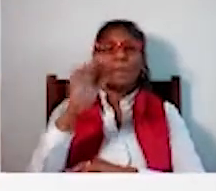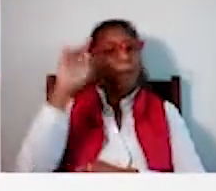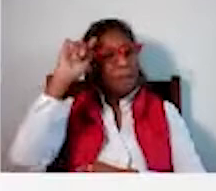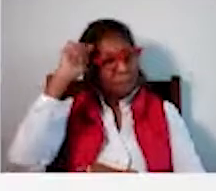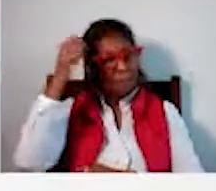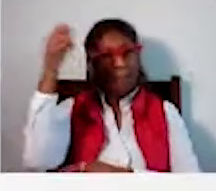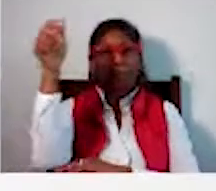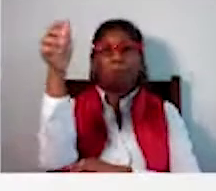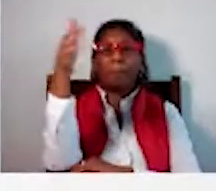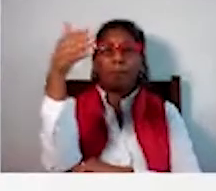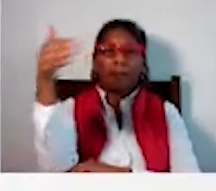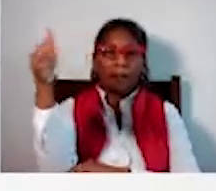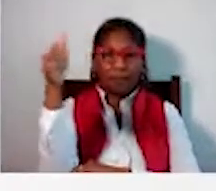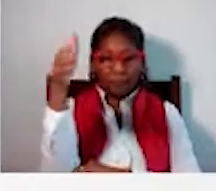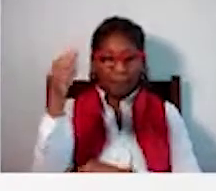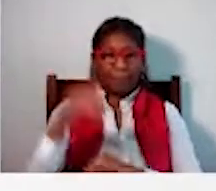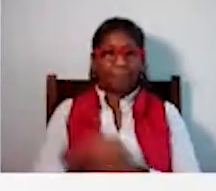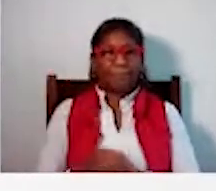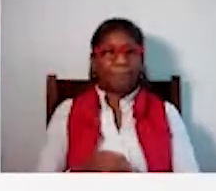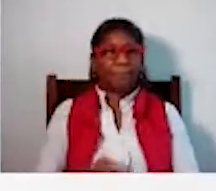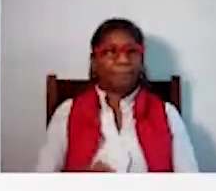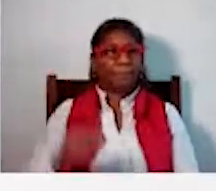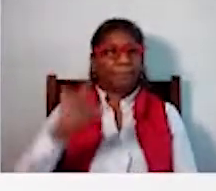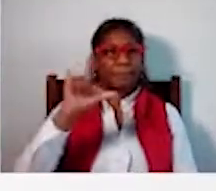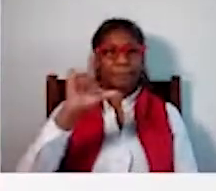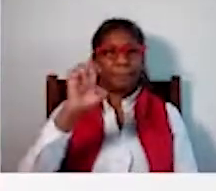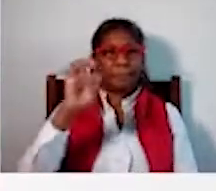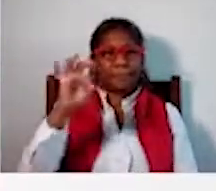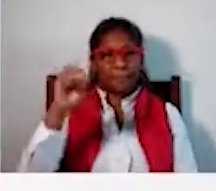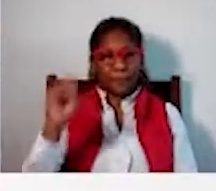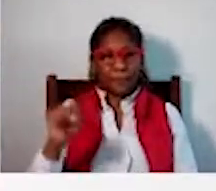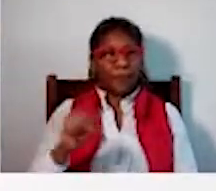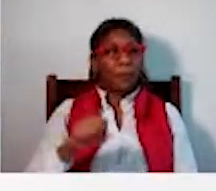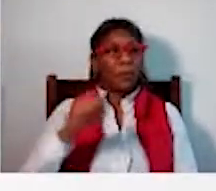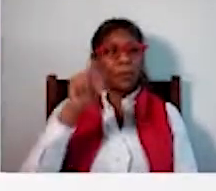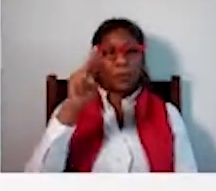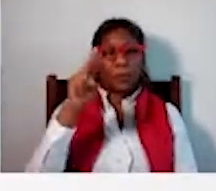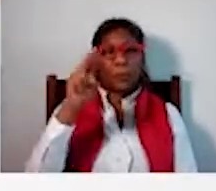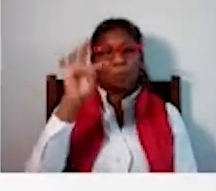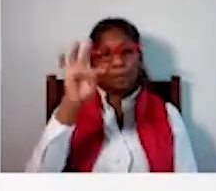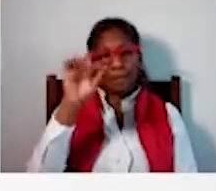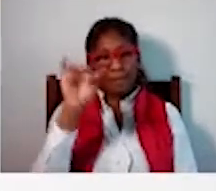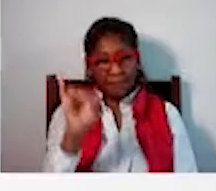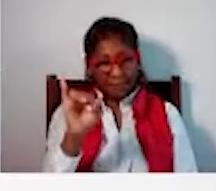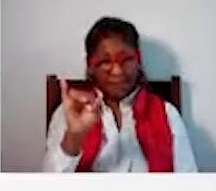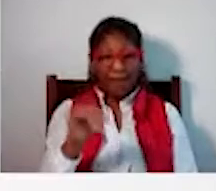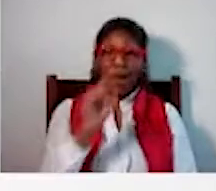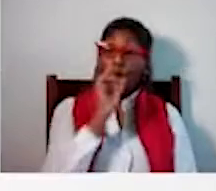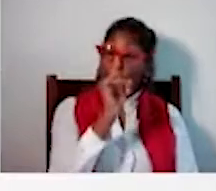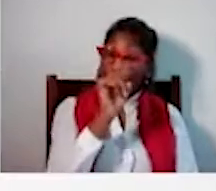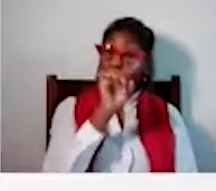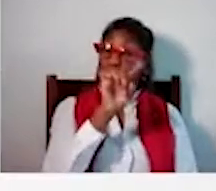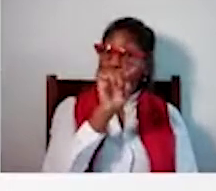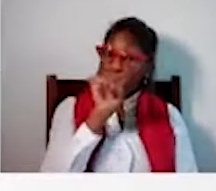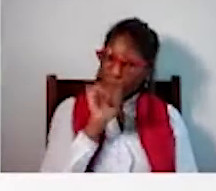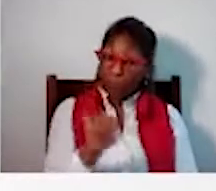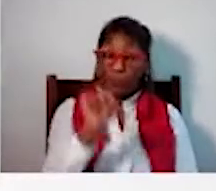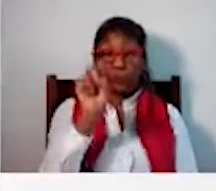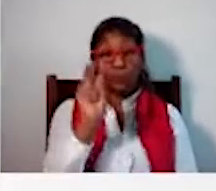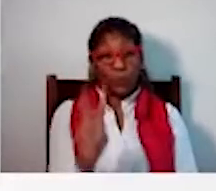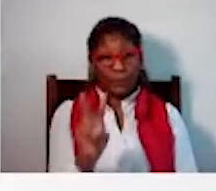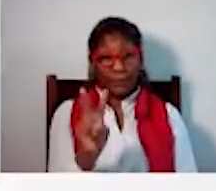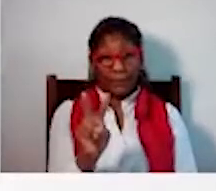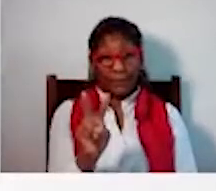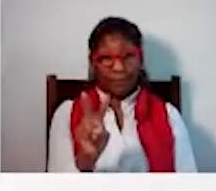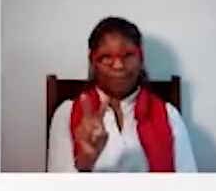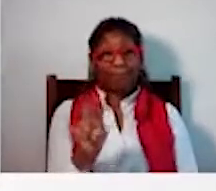preta. Os leitos de UTI livres sobre os leitos de UTI ocupados era 1,2